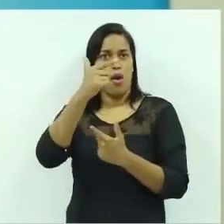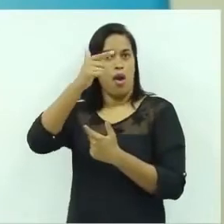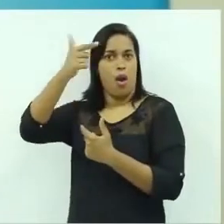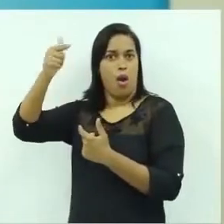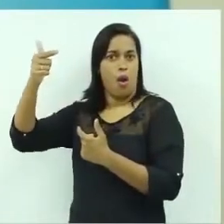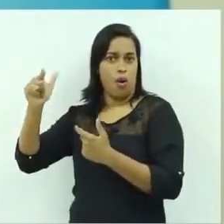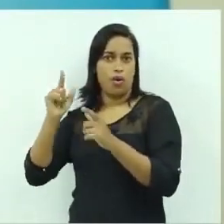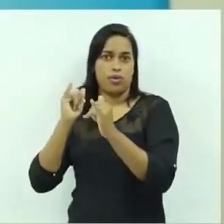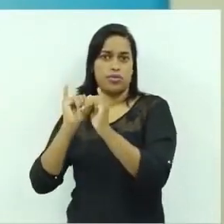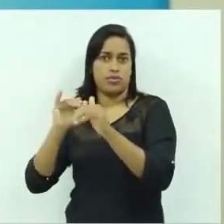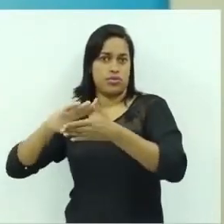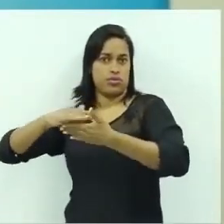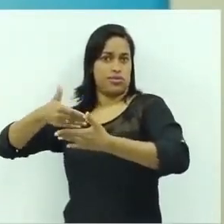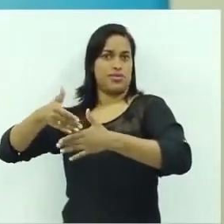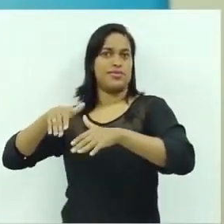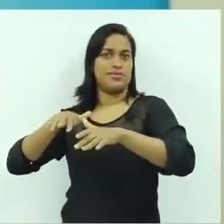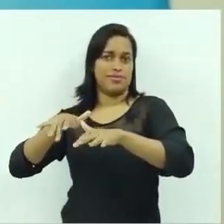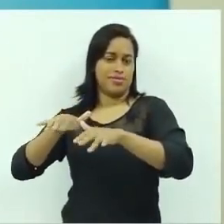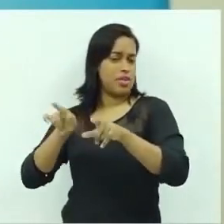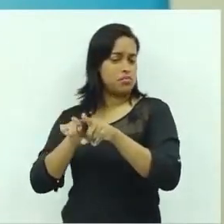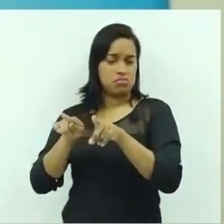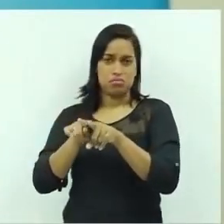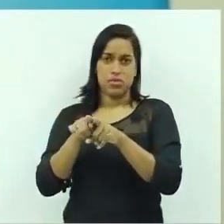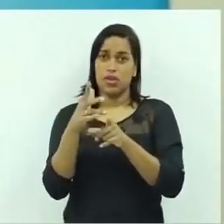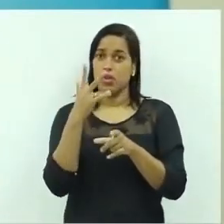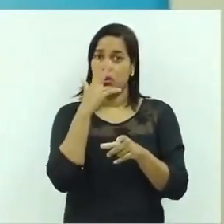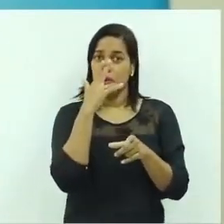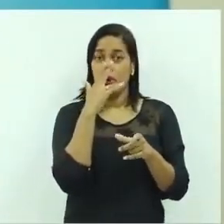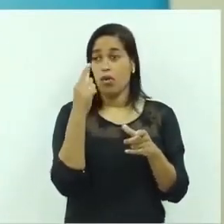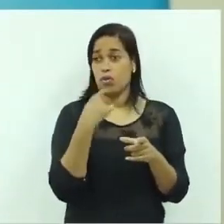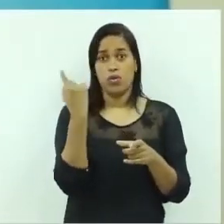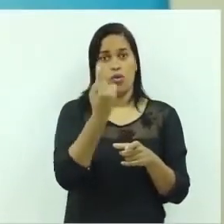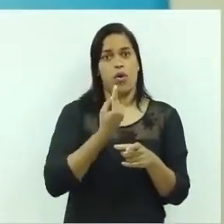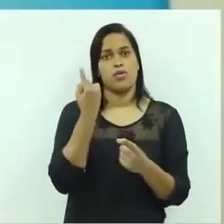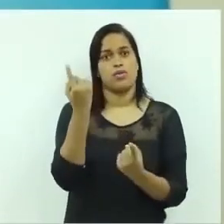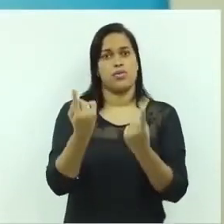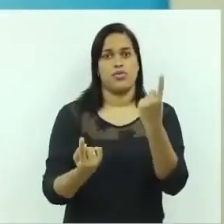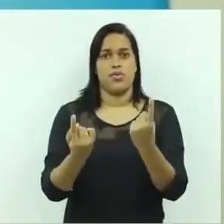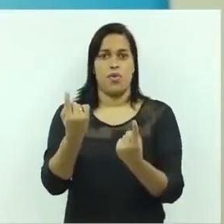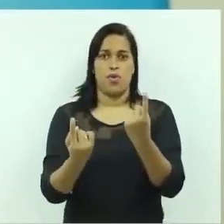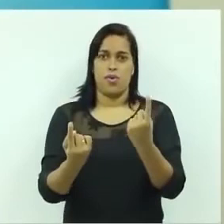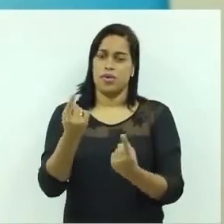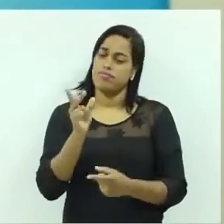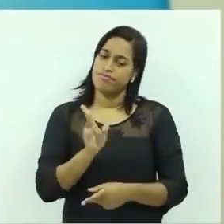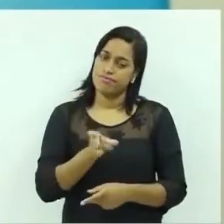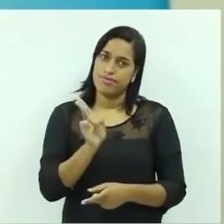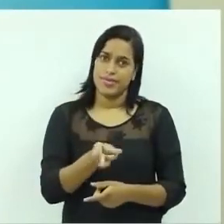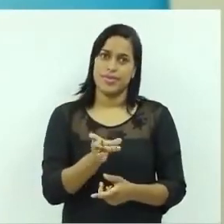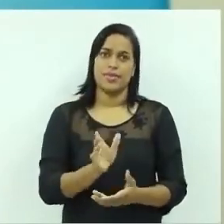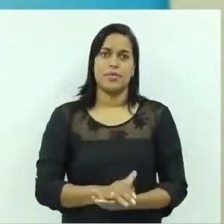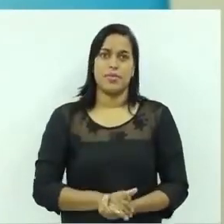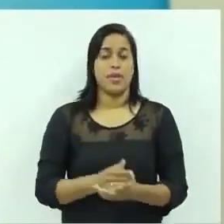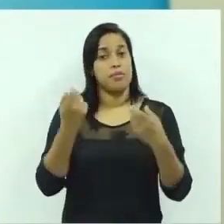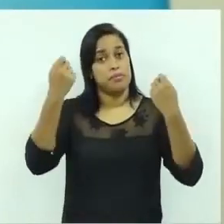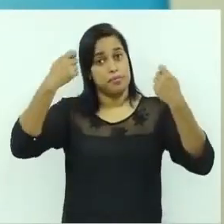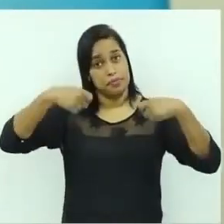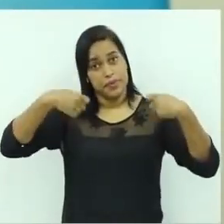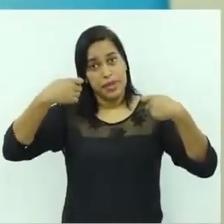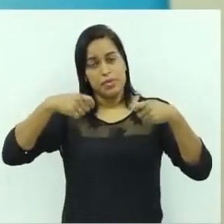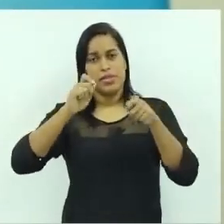etc. Hoje, do computador de casa, todos somos concorrentes de todos. Então a gente